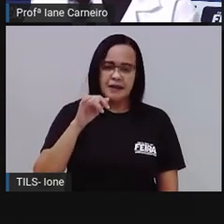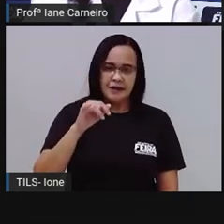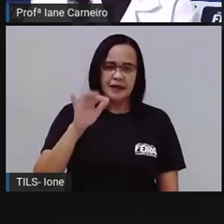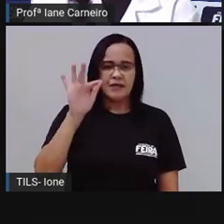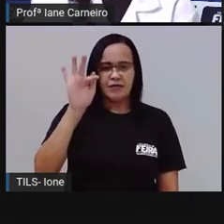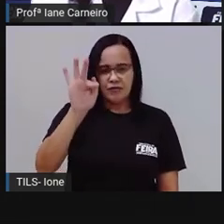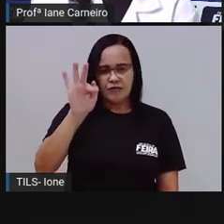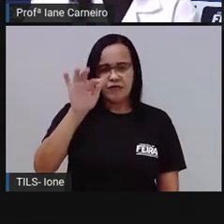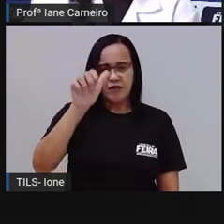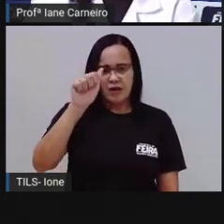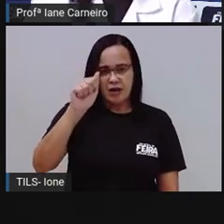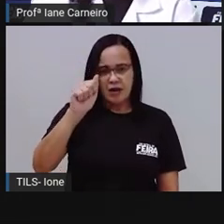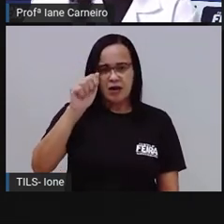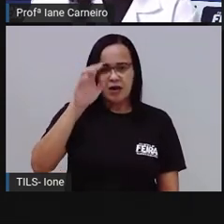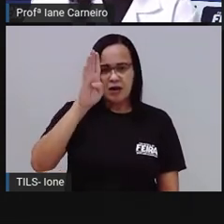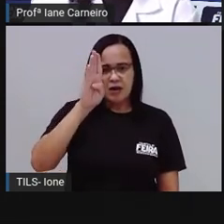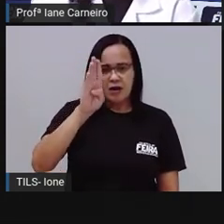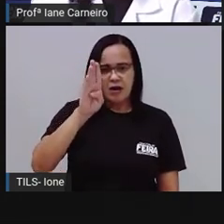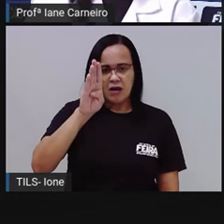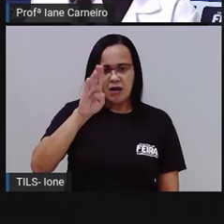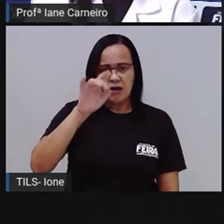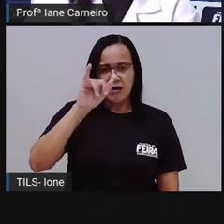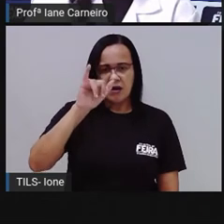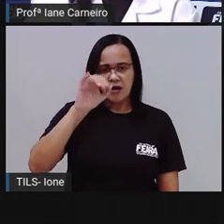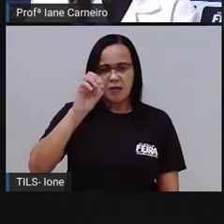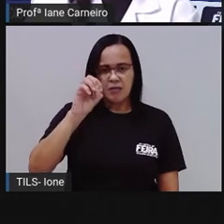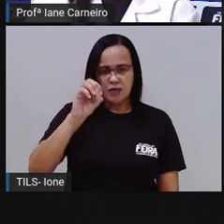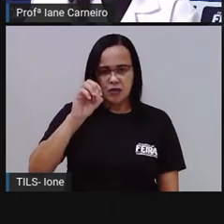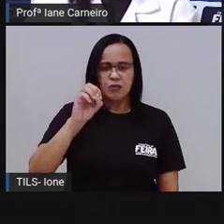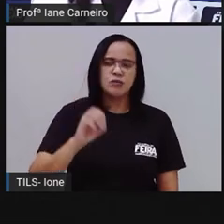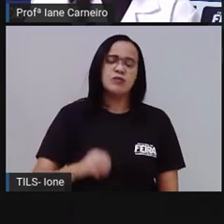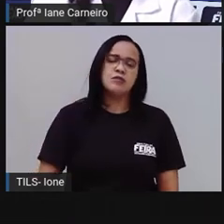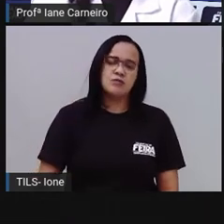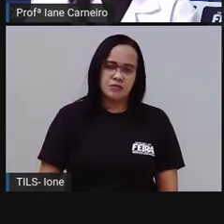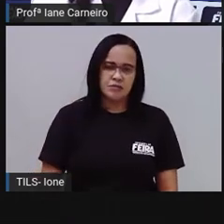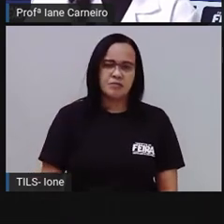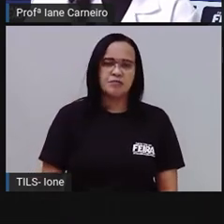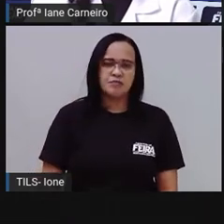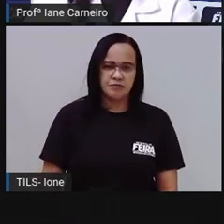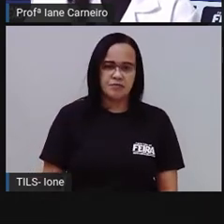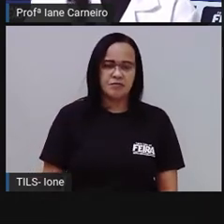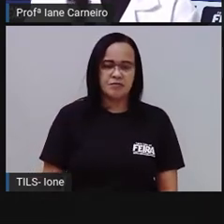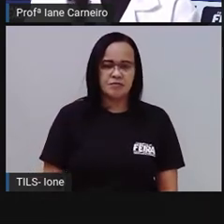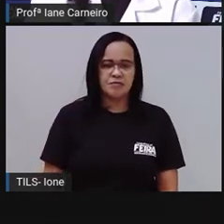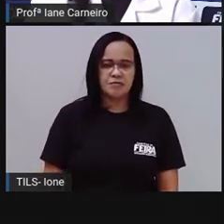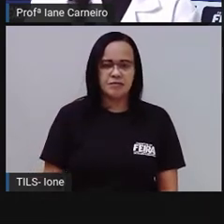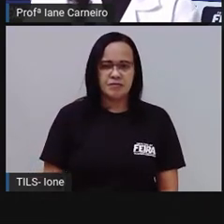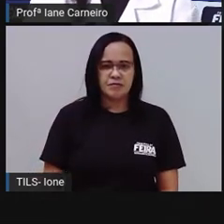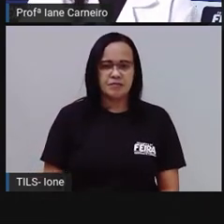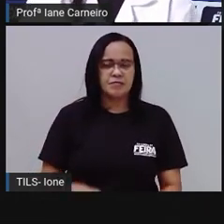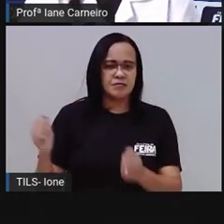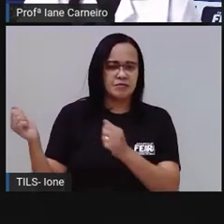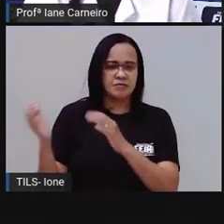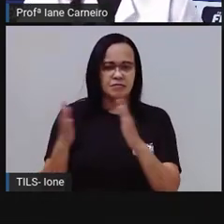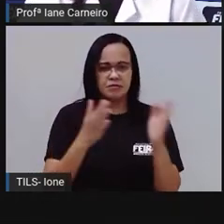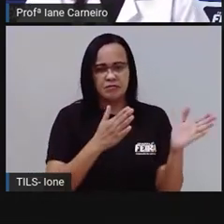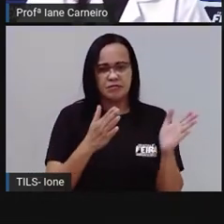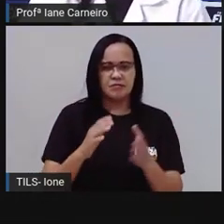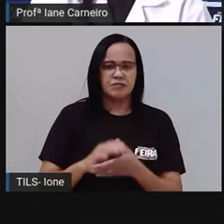lê Fábio, tá joia? Ó, Fábio. Próxima